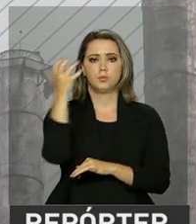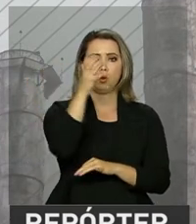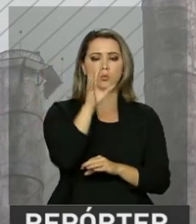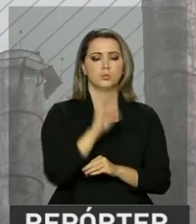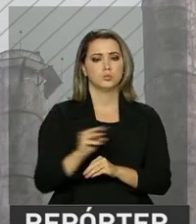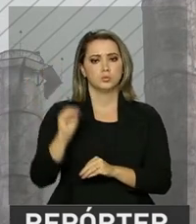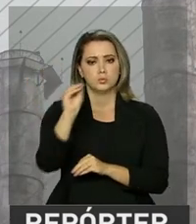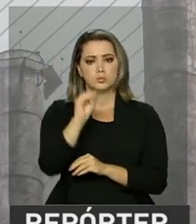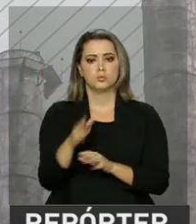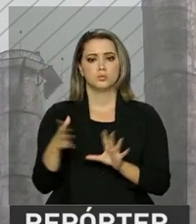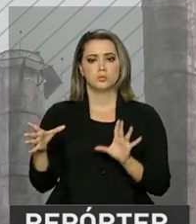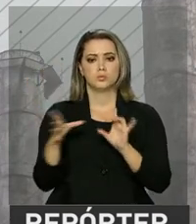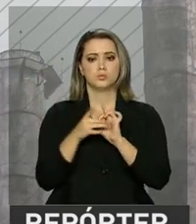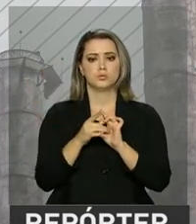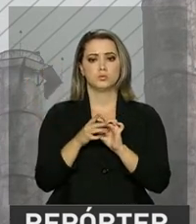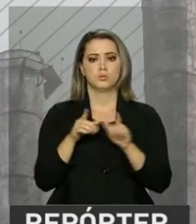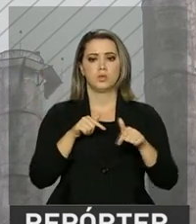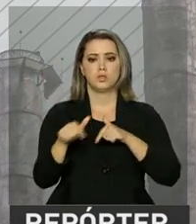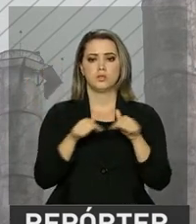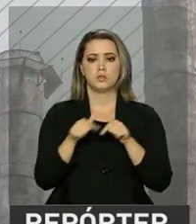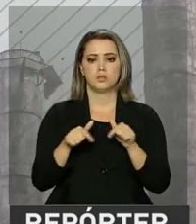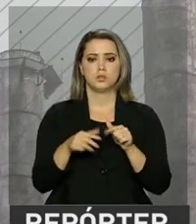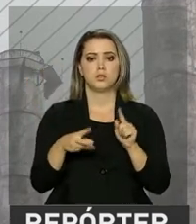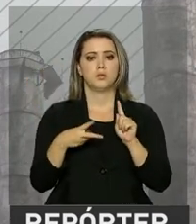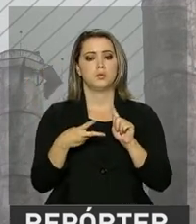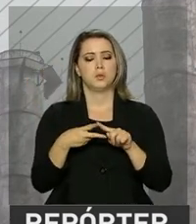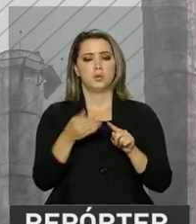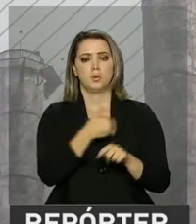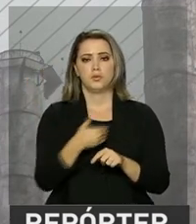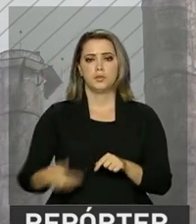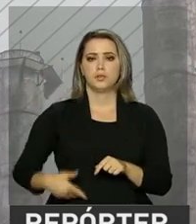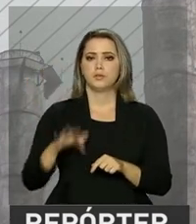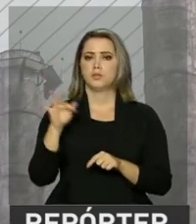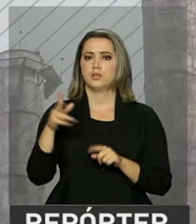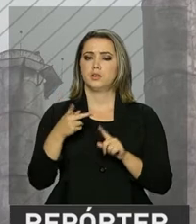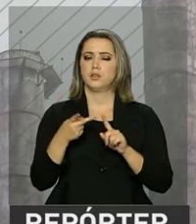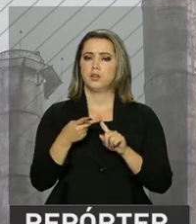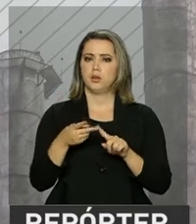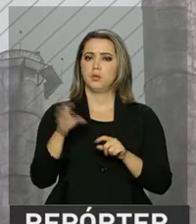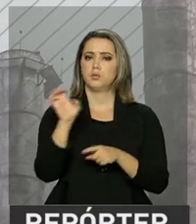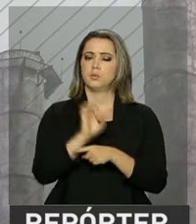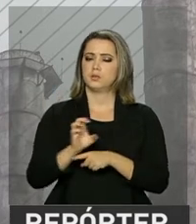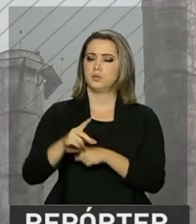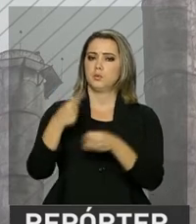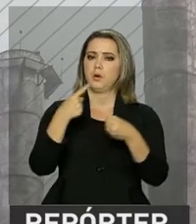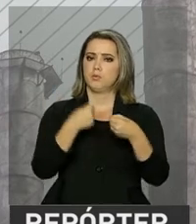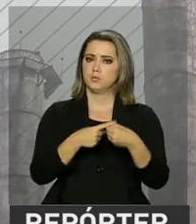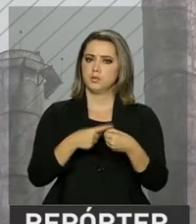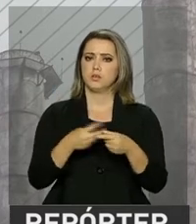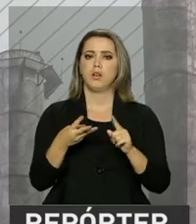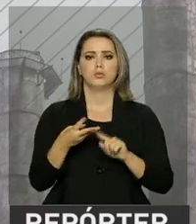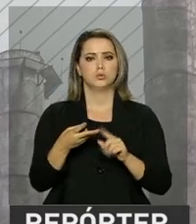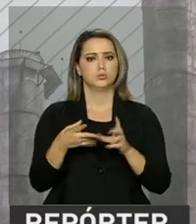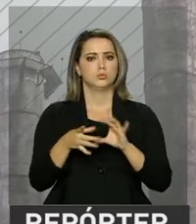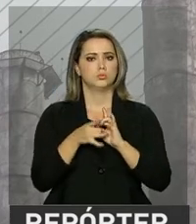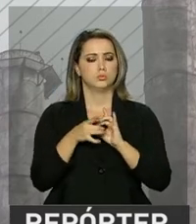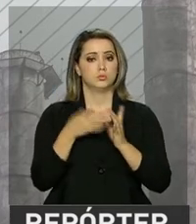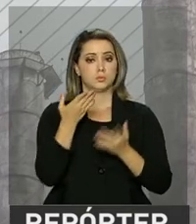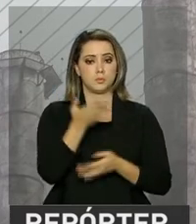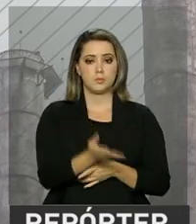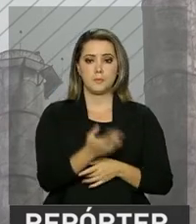integrar planos e ações nos níveis federal estadual e municipal e buscar fontes de